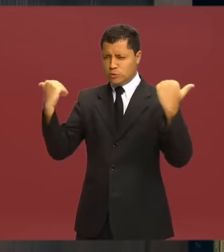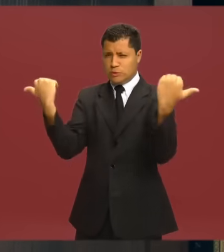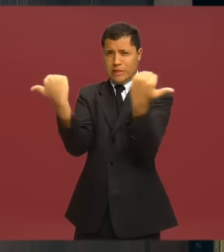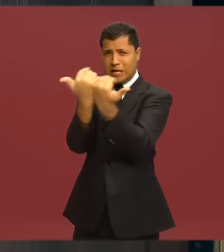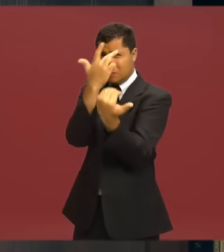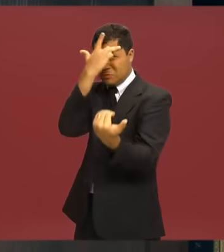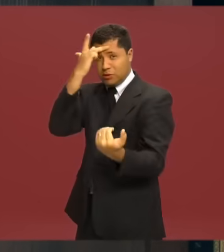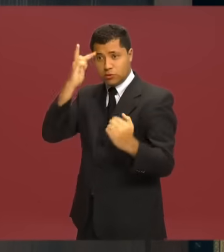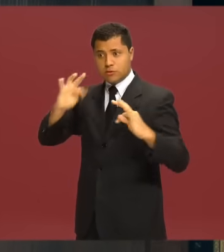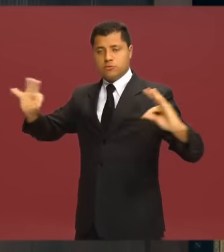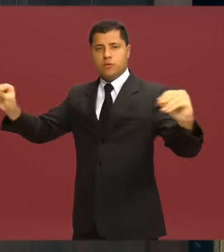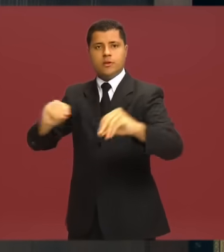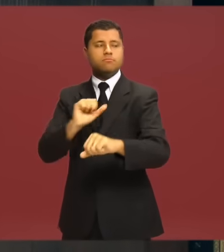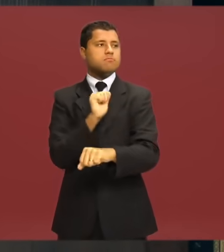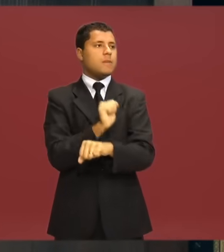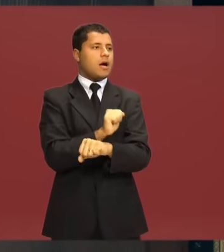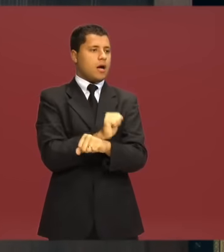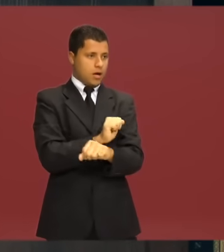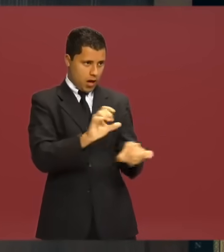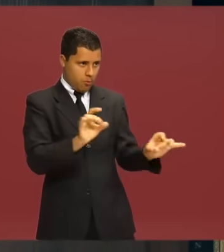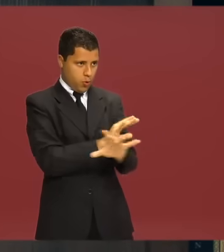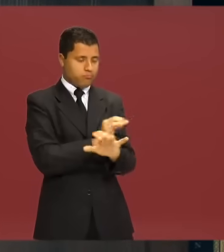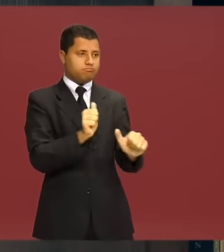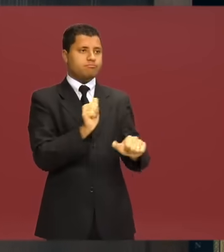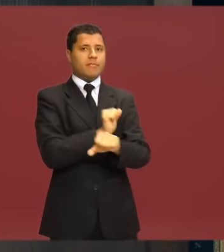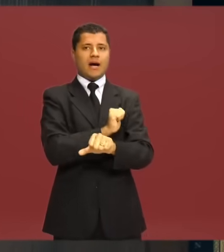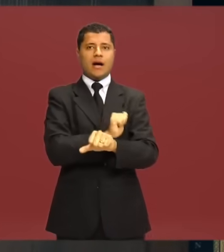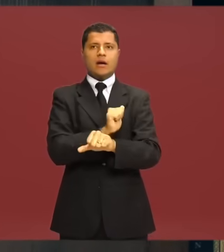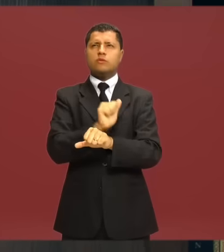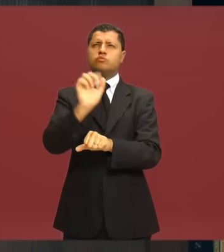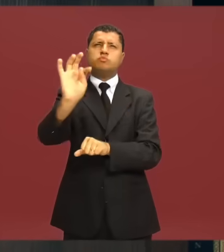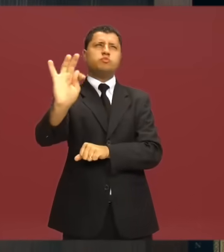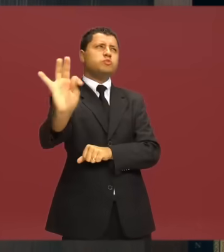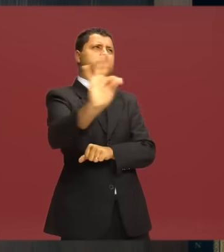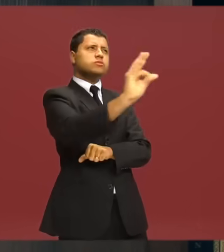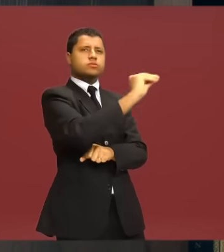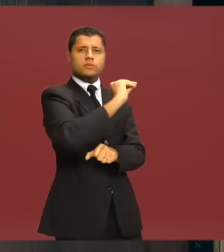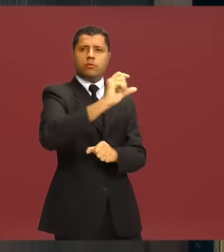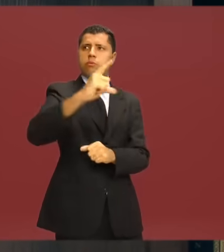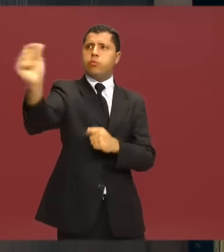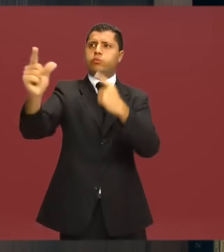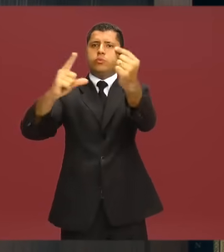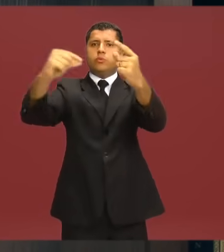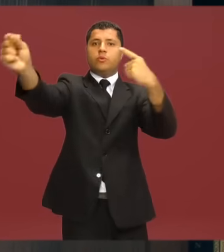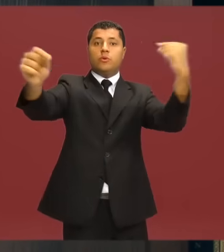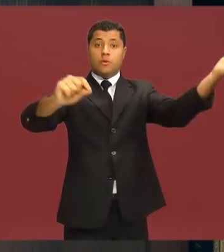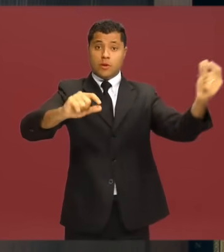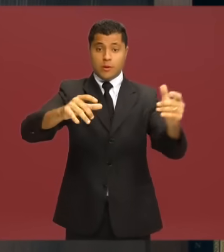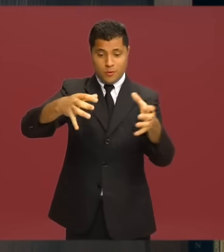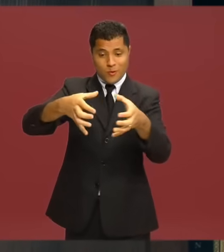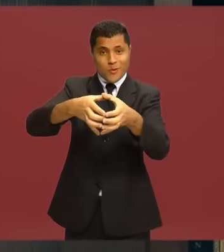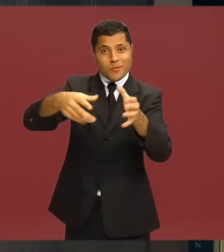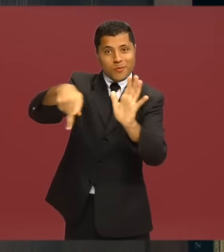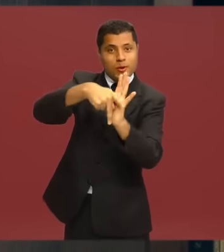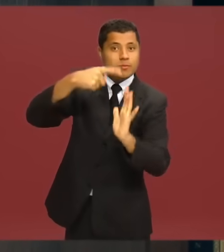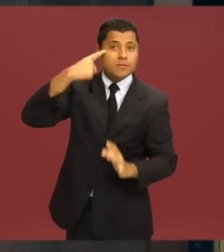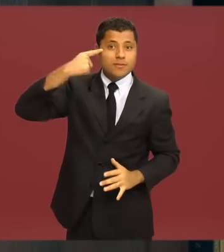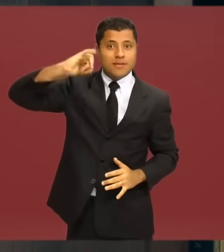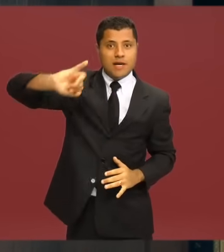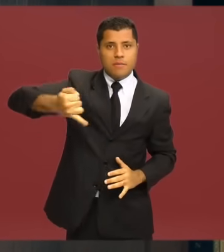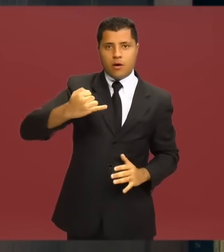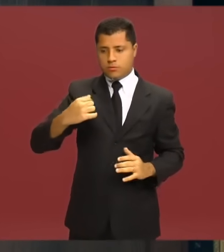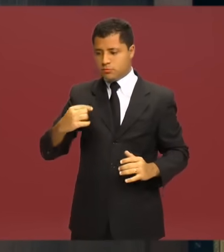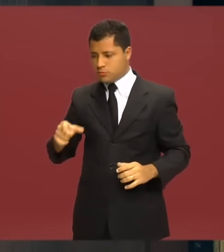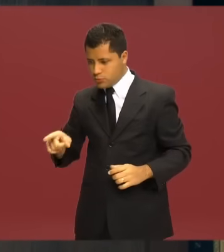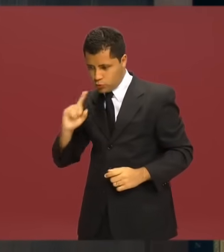todos porque após as partidas deixavam todos sair e aí se dispunham a limpar não só a própria